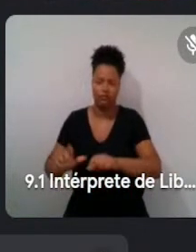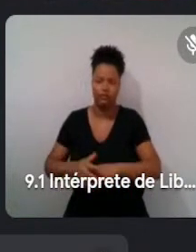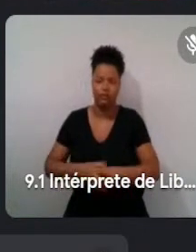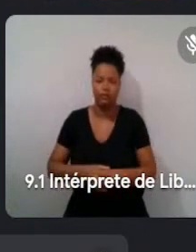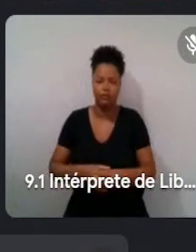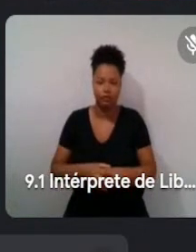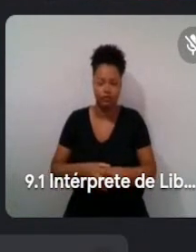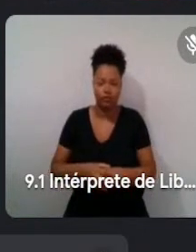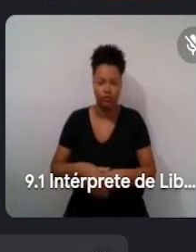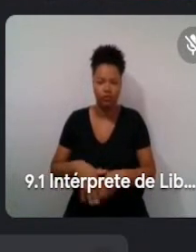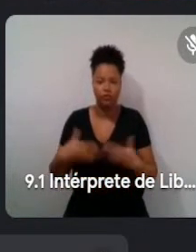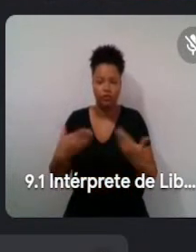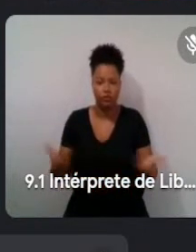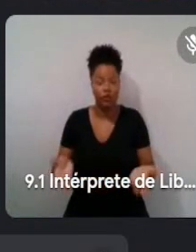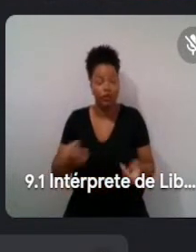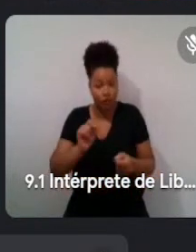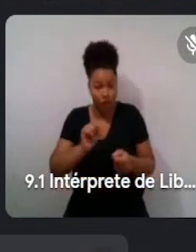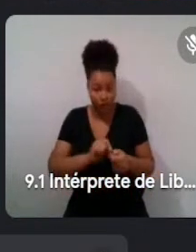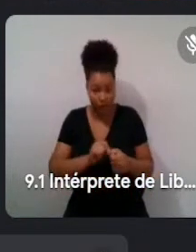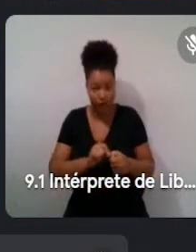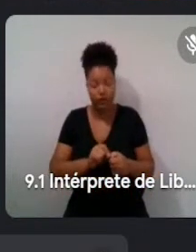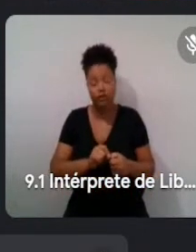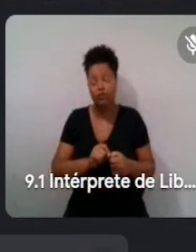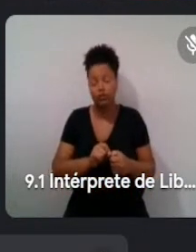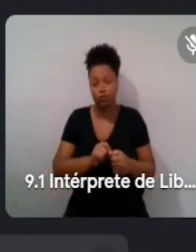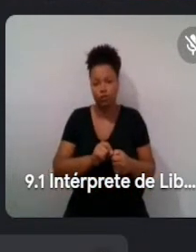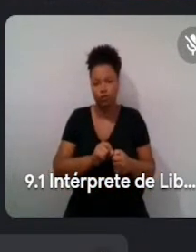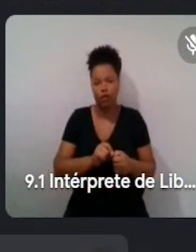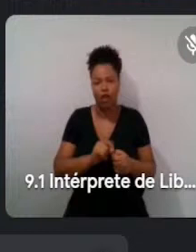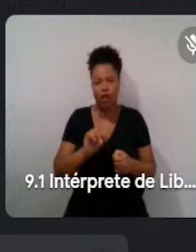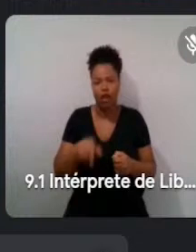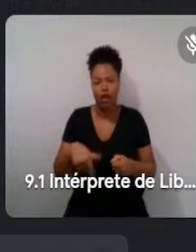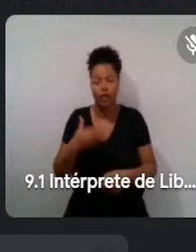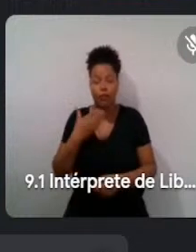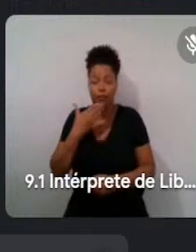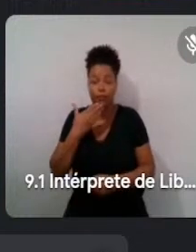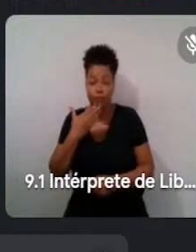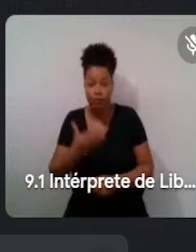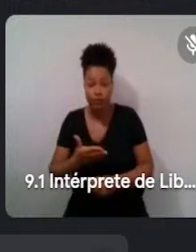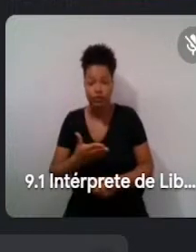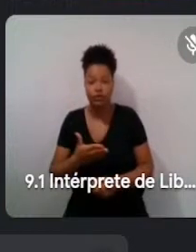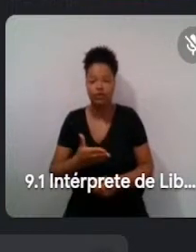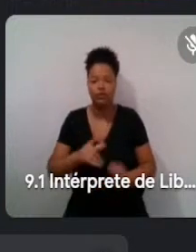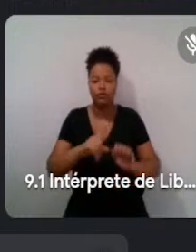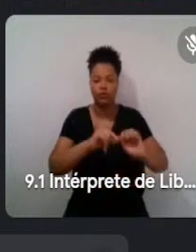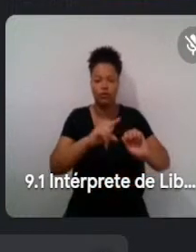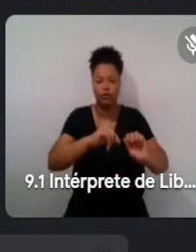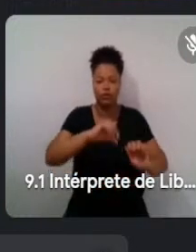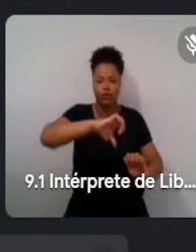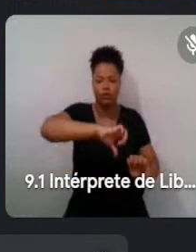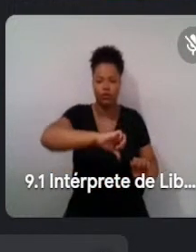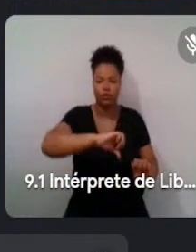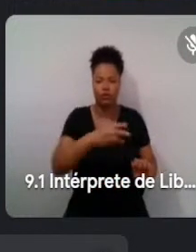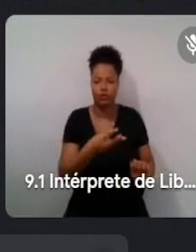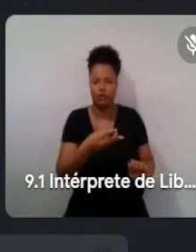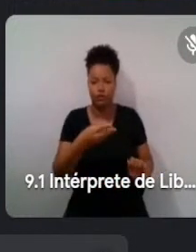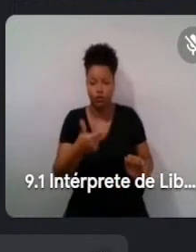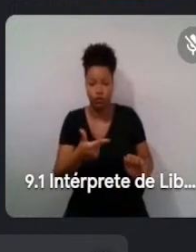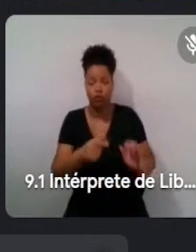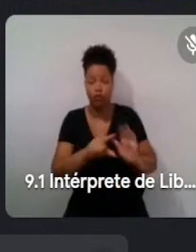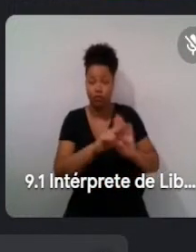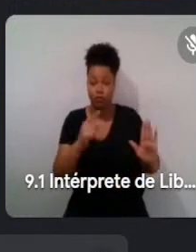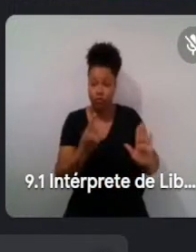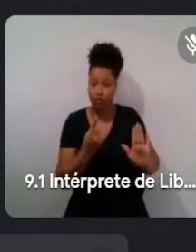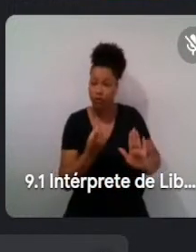E assim foi feita, portanto, a intimação na forma do artigo 932, parágrafo único, e